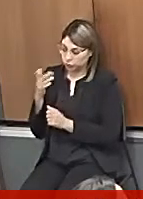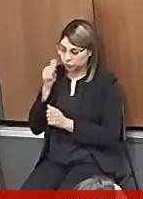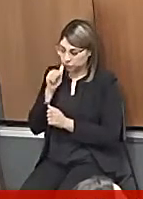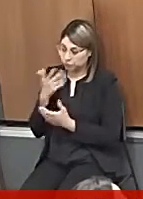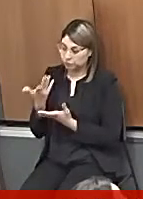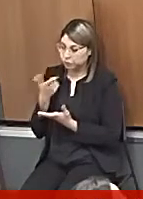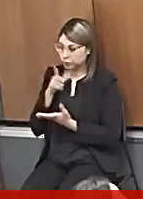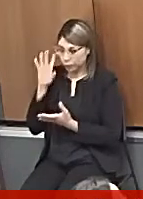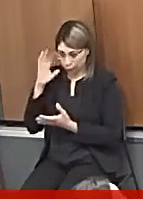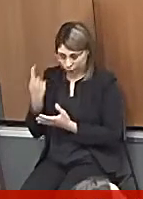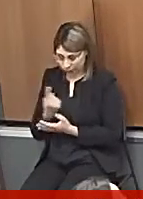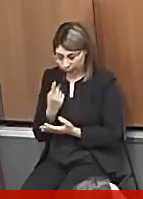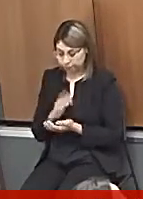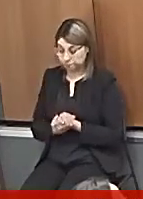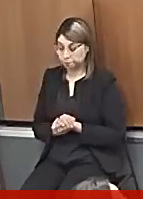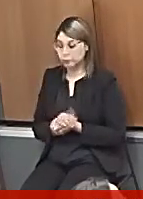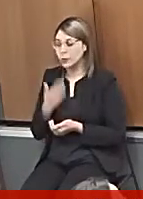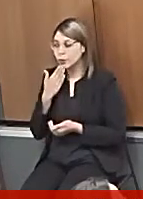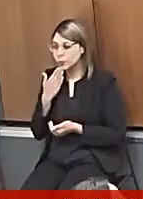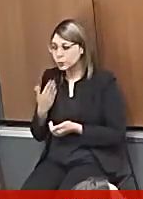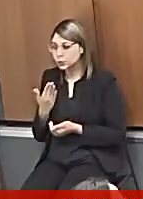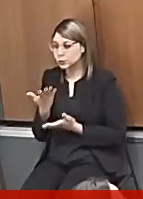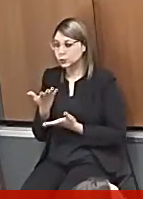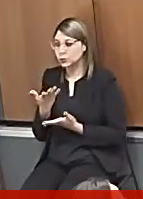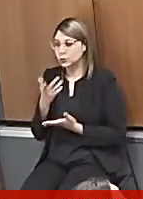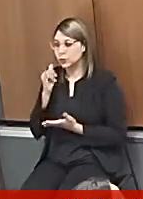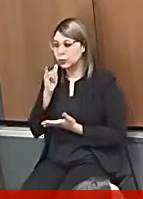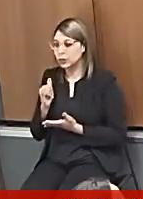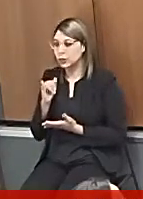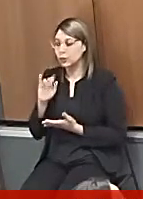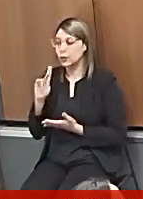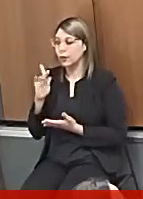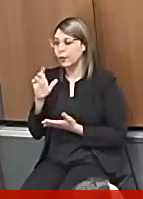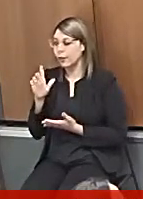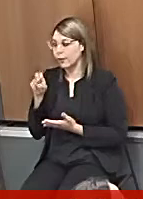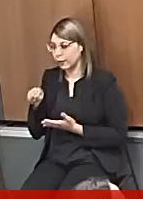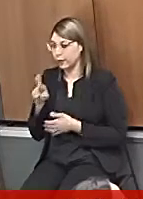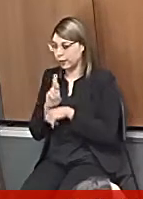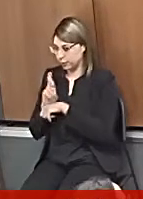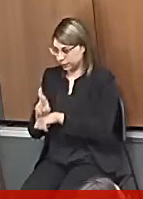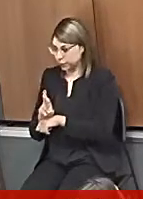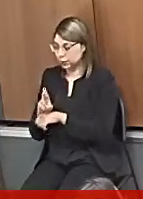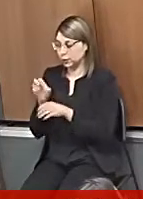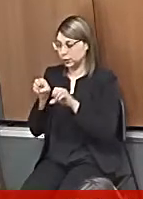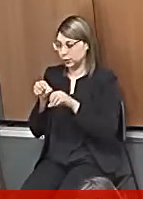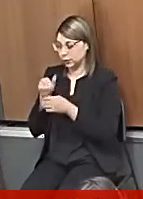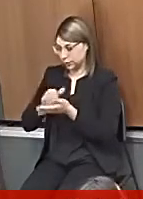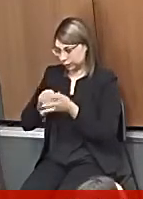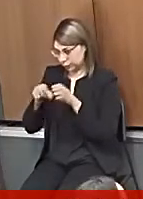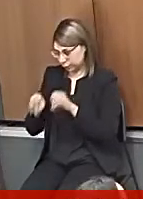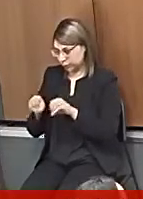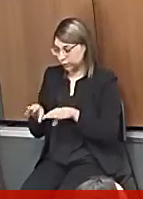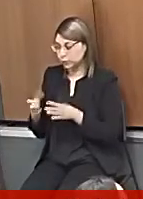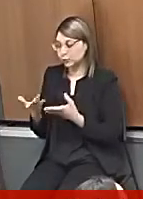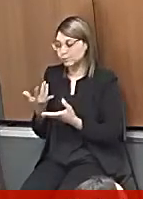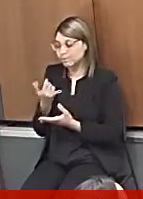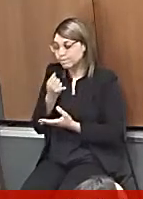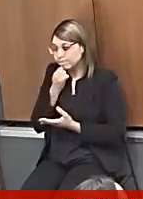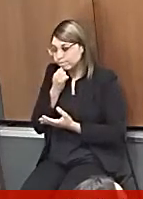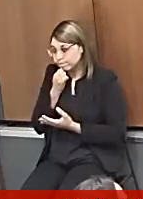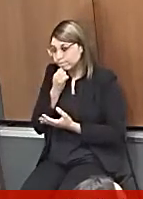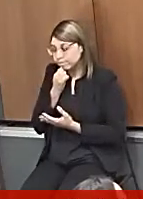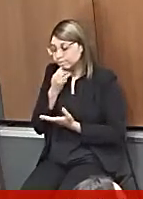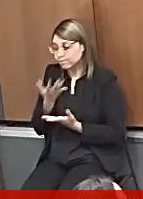tá e eu peço eu falo com a allen é que a representatividade de educação que é lamentável